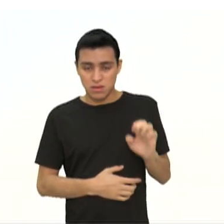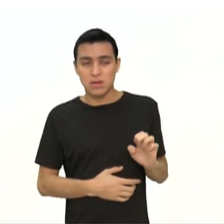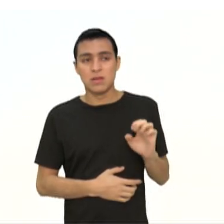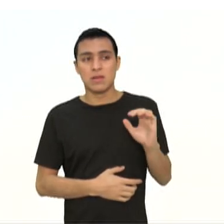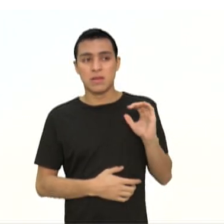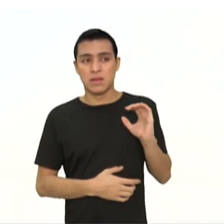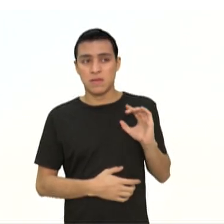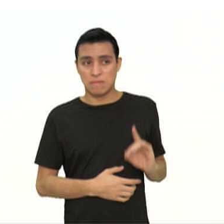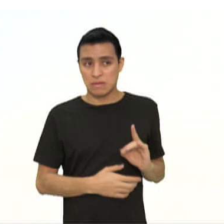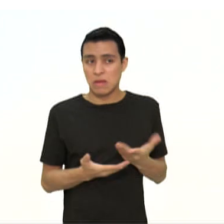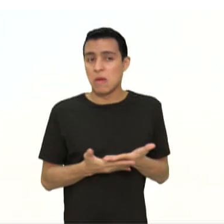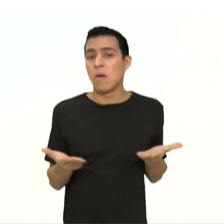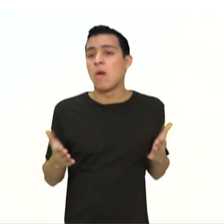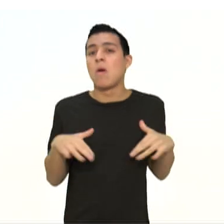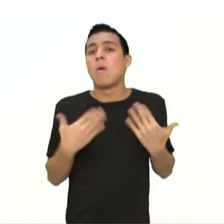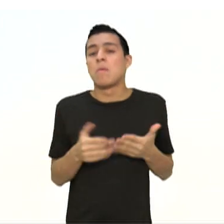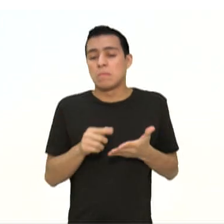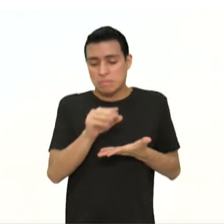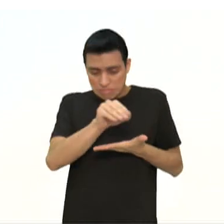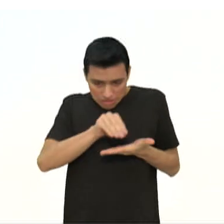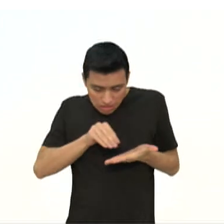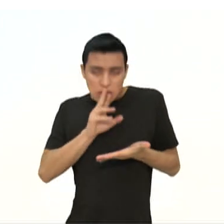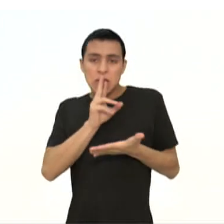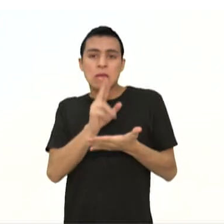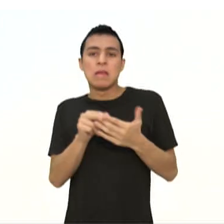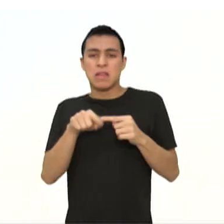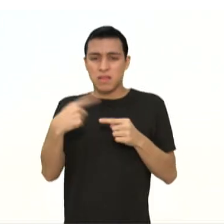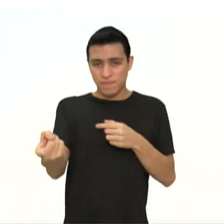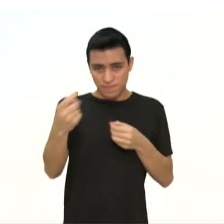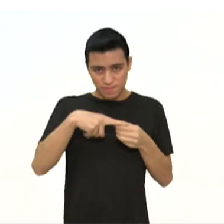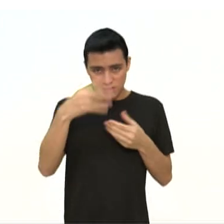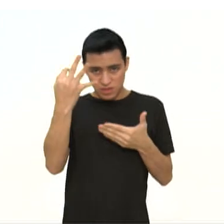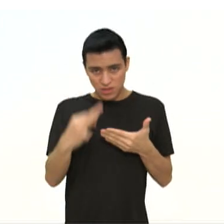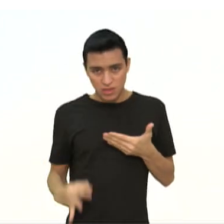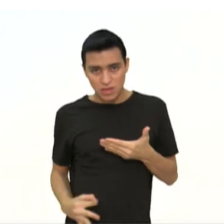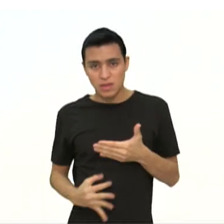exocitose. Qual delas? Anota, responde, já voltamos.